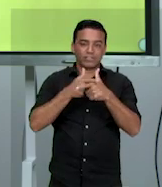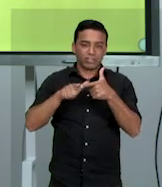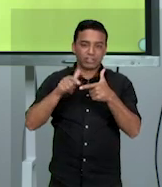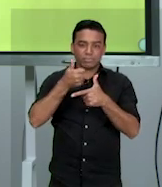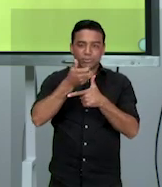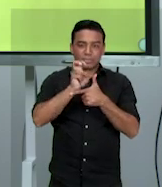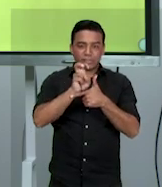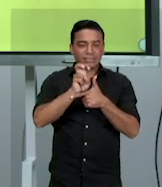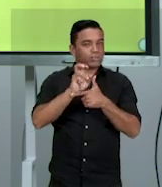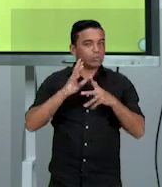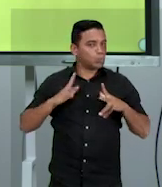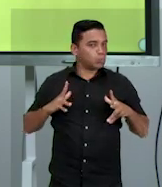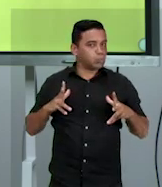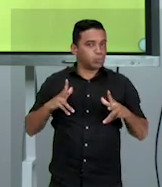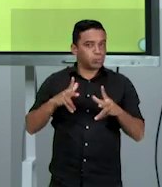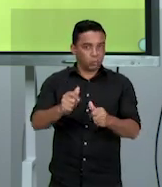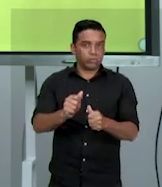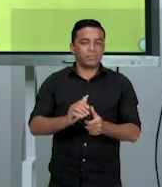vai ficar,